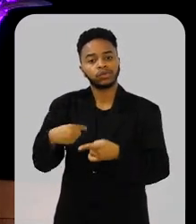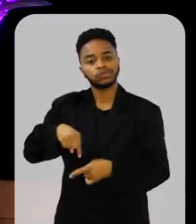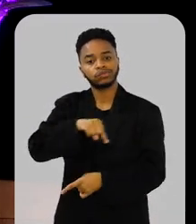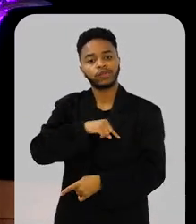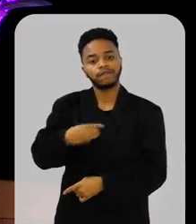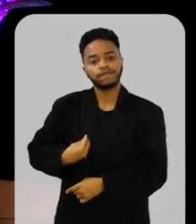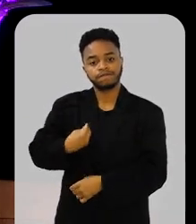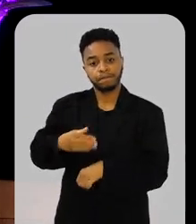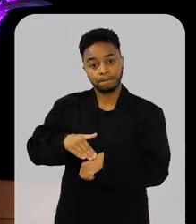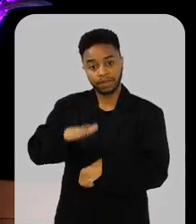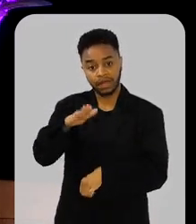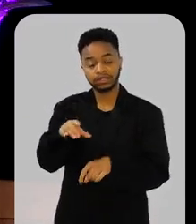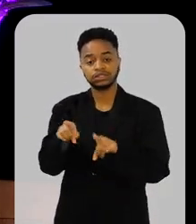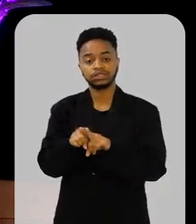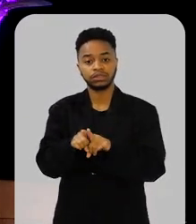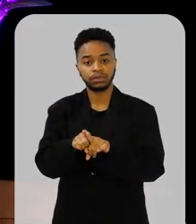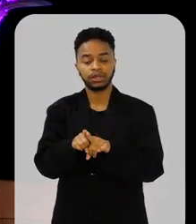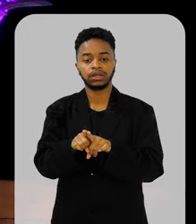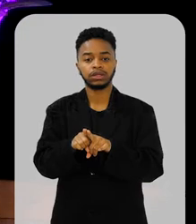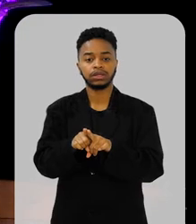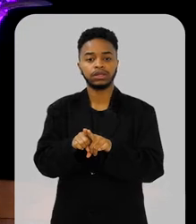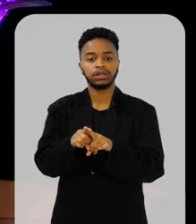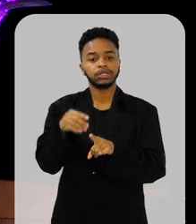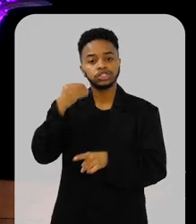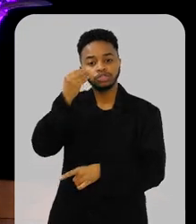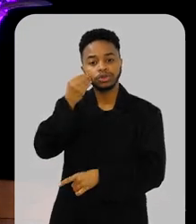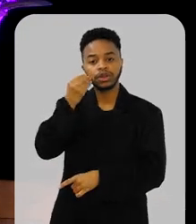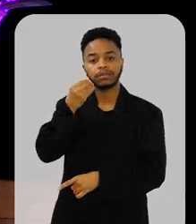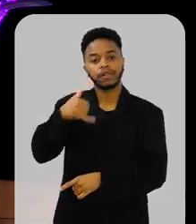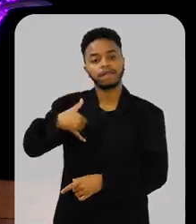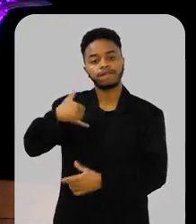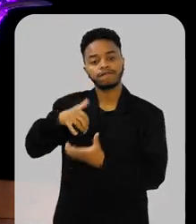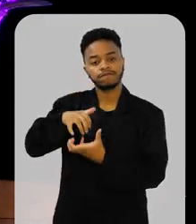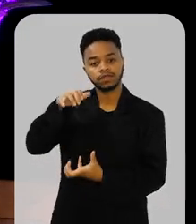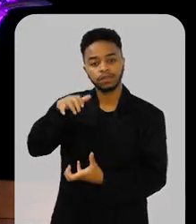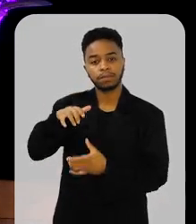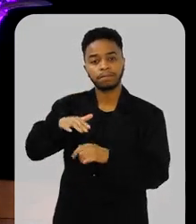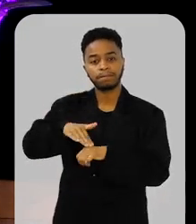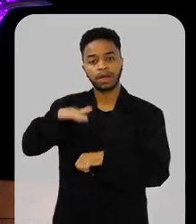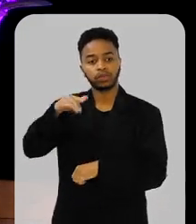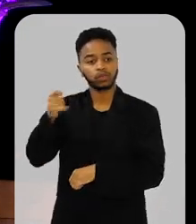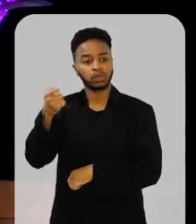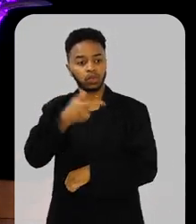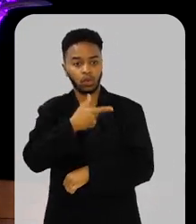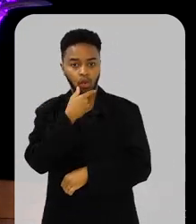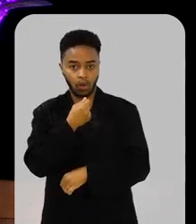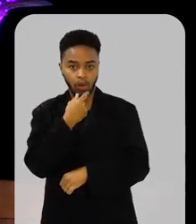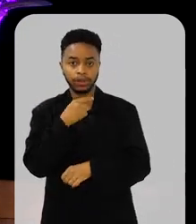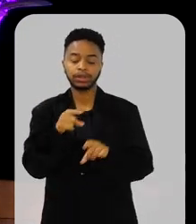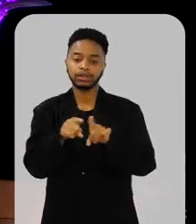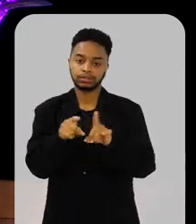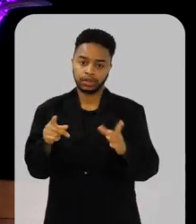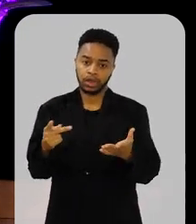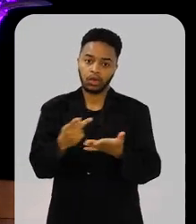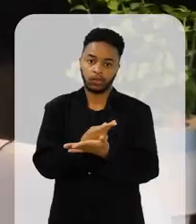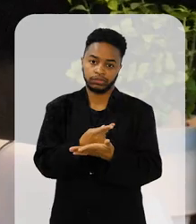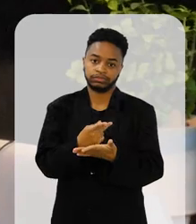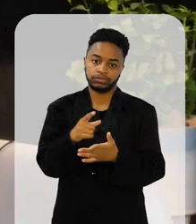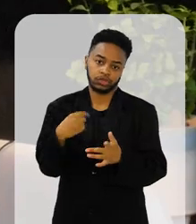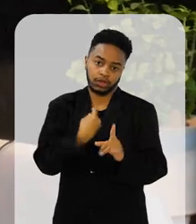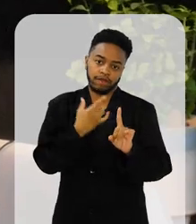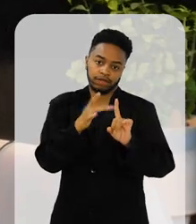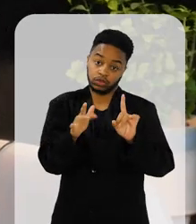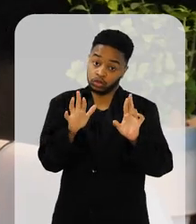vivemos mais, vamos atravessar um processo de envelhecimento maior que o dos homens e seremos vítimas, espero que